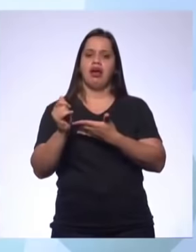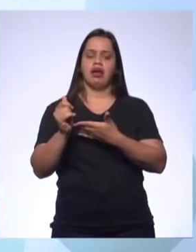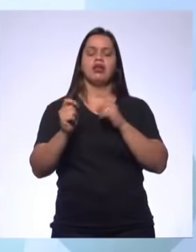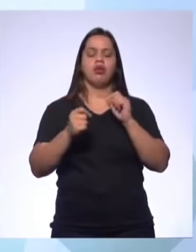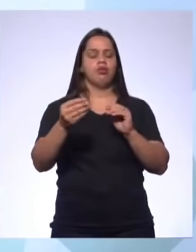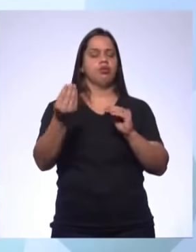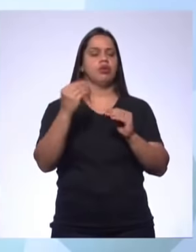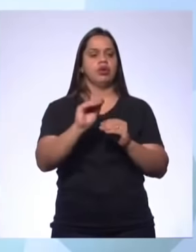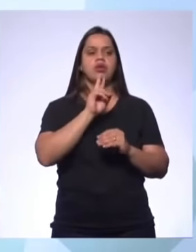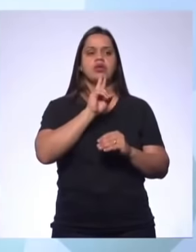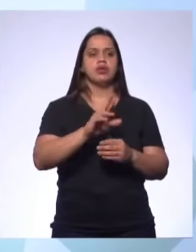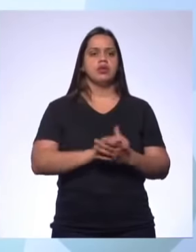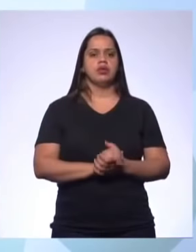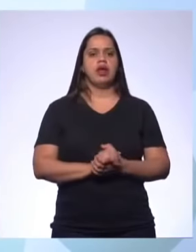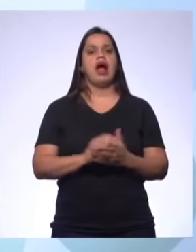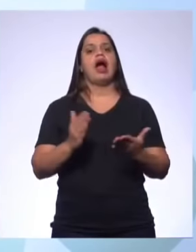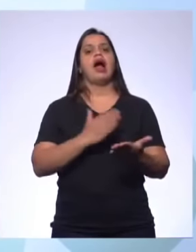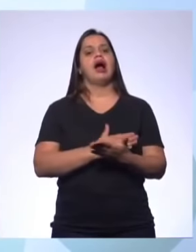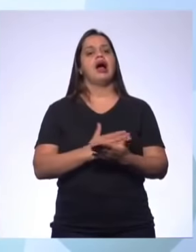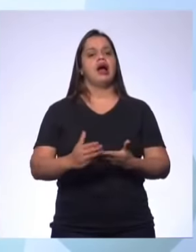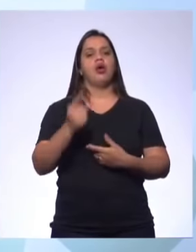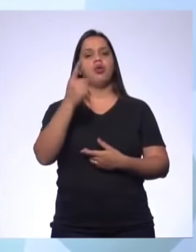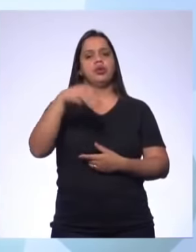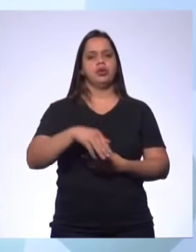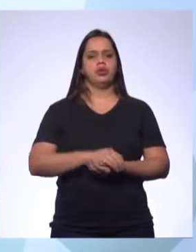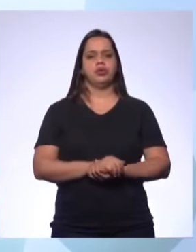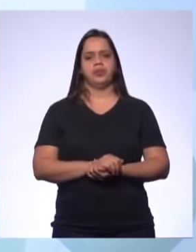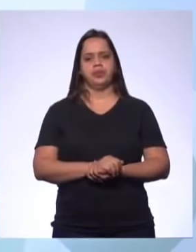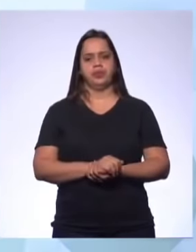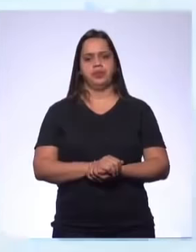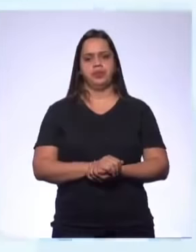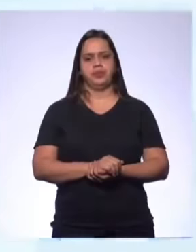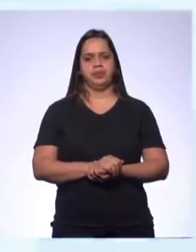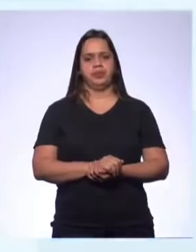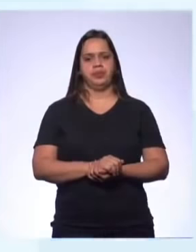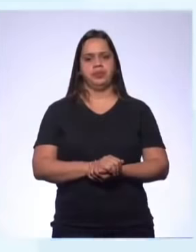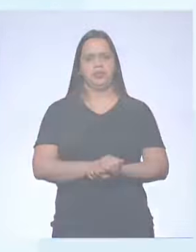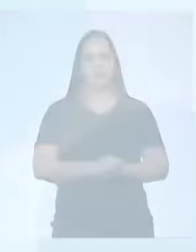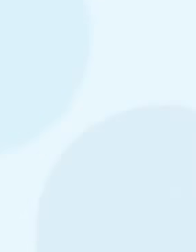certo? Agora estão começando a resposta. Tá? Um Isso. minutinho.